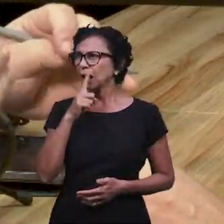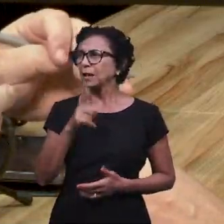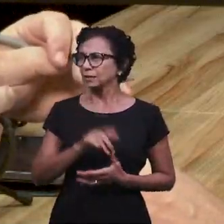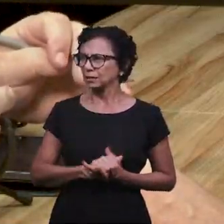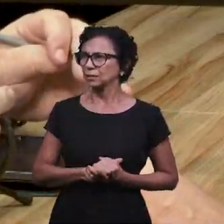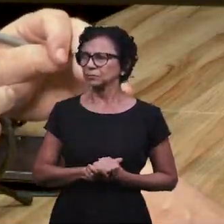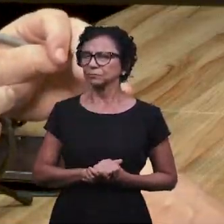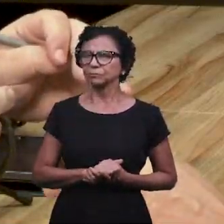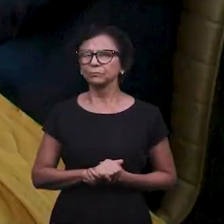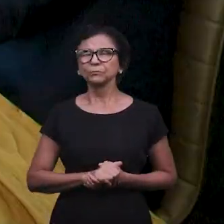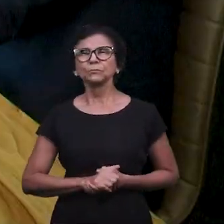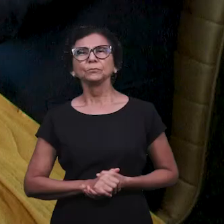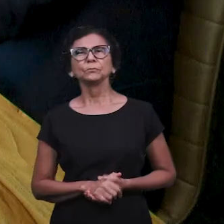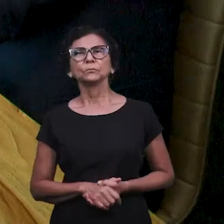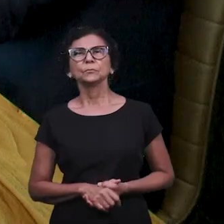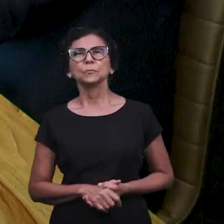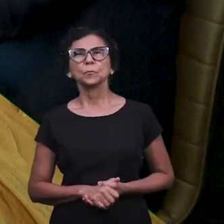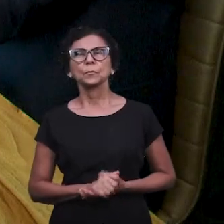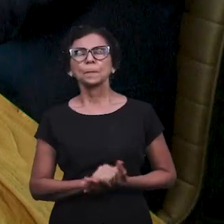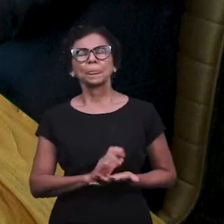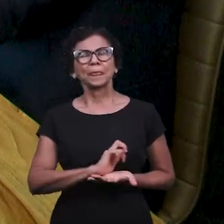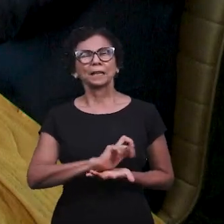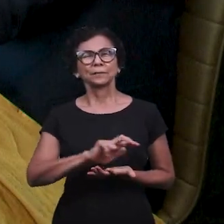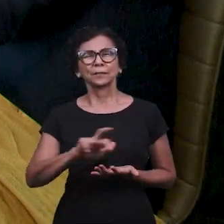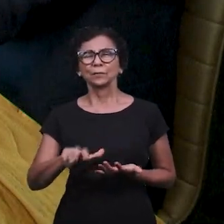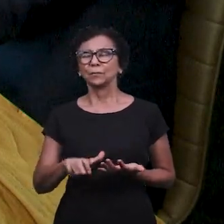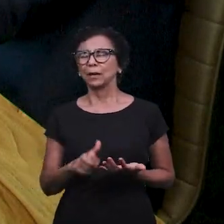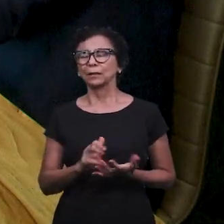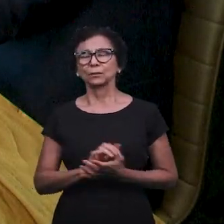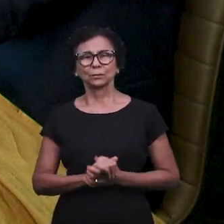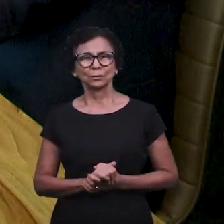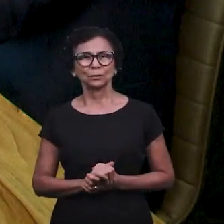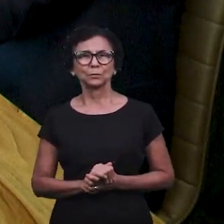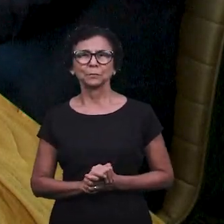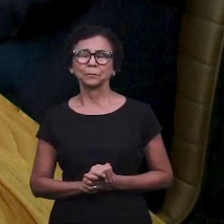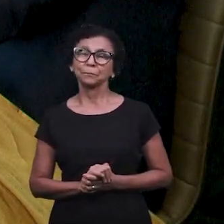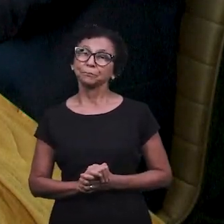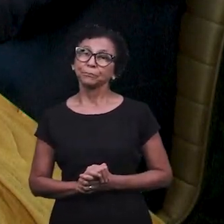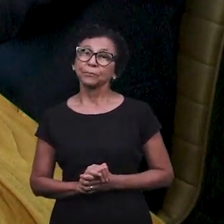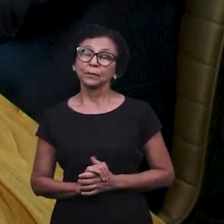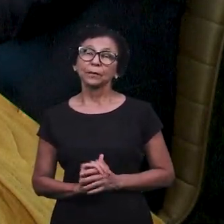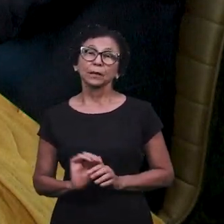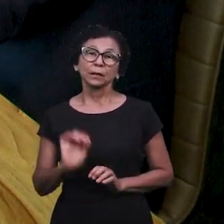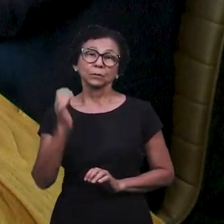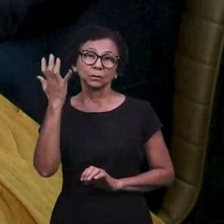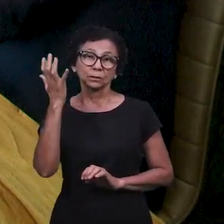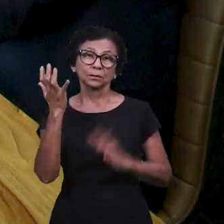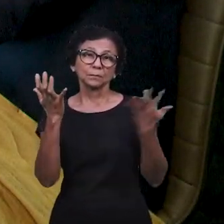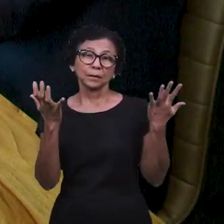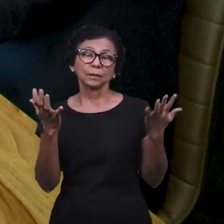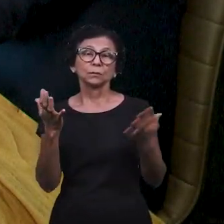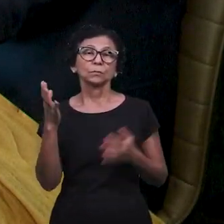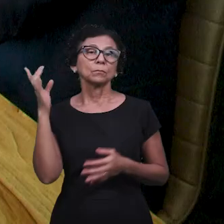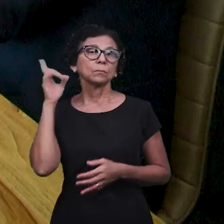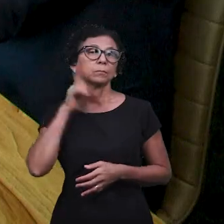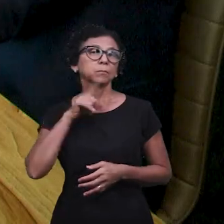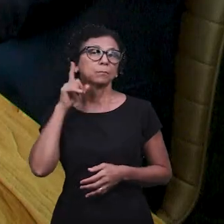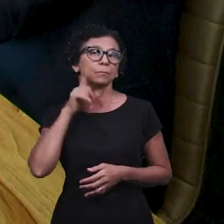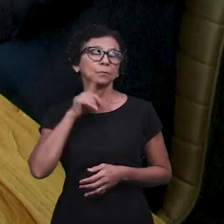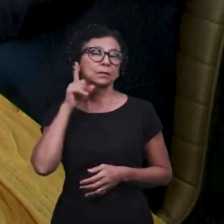como exemplo? A gente tem vários casos, inclusive, e aí é um ponto delicado, né? Os Estados Unidos, eles foram